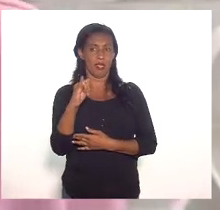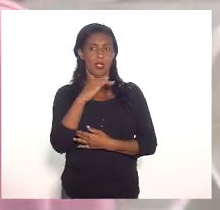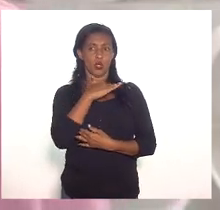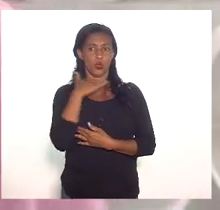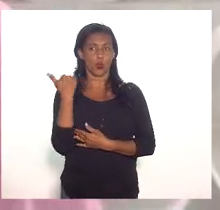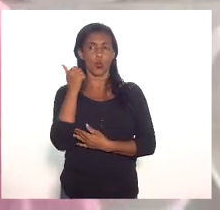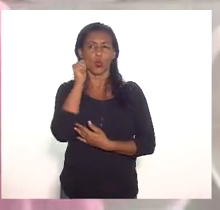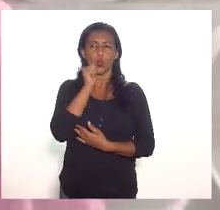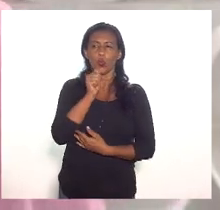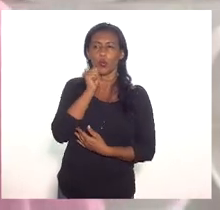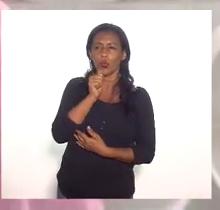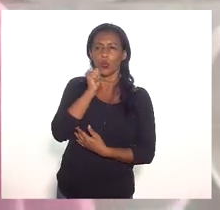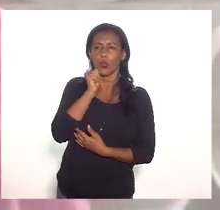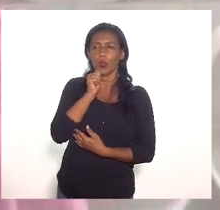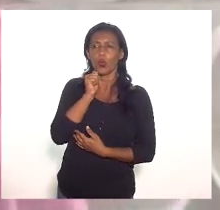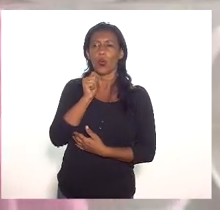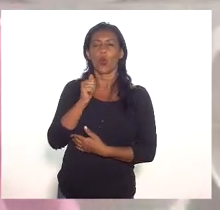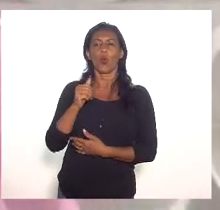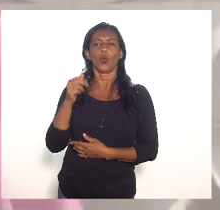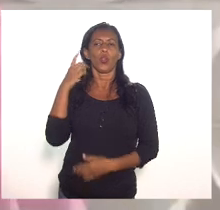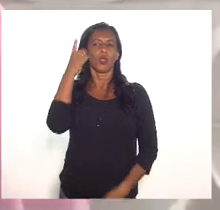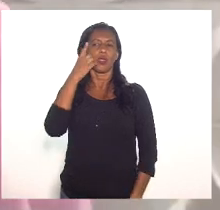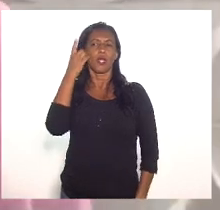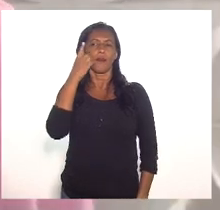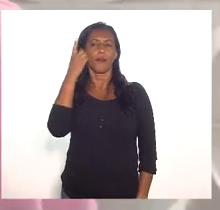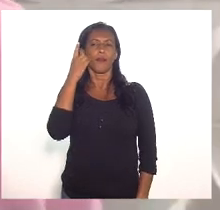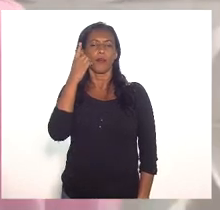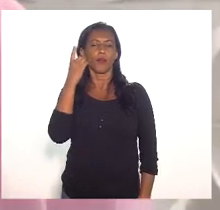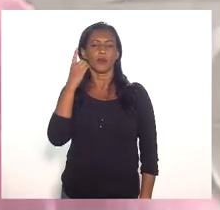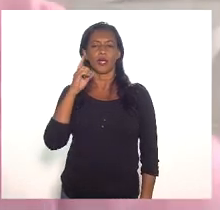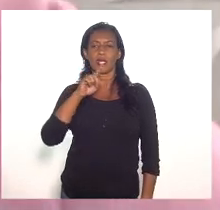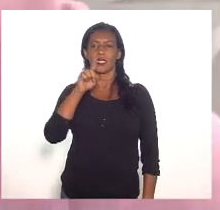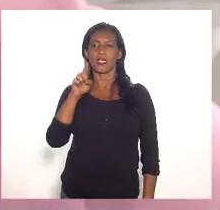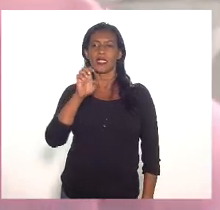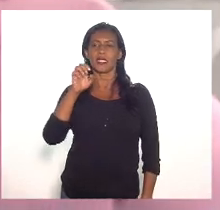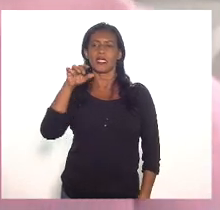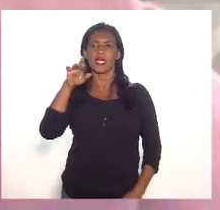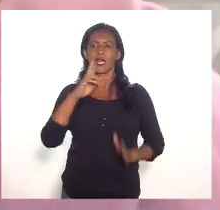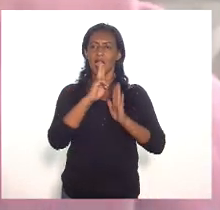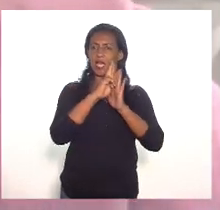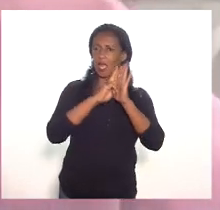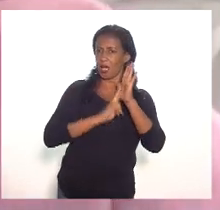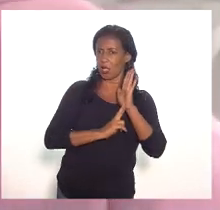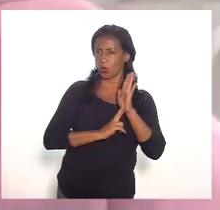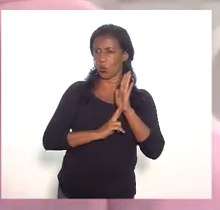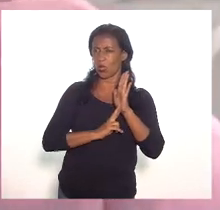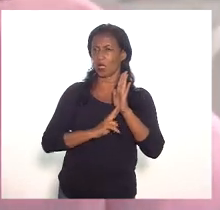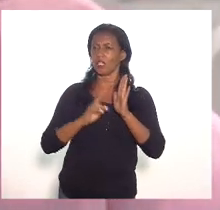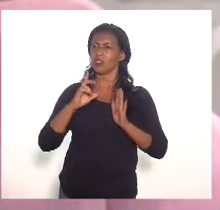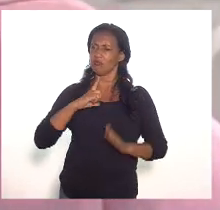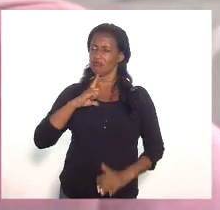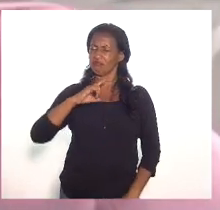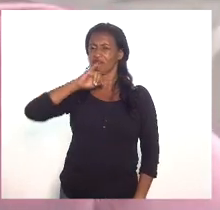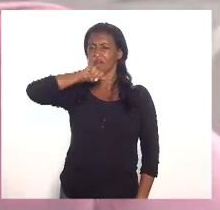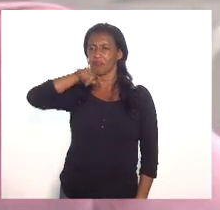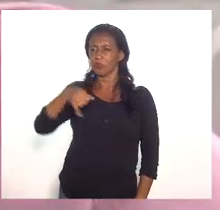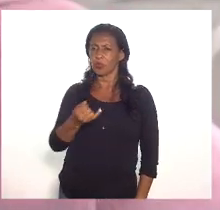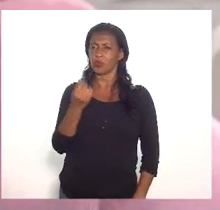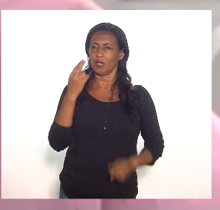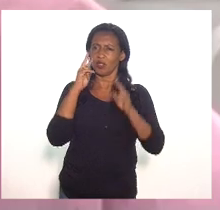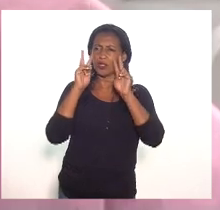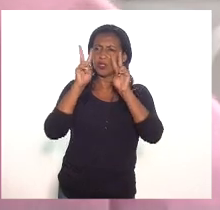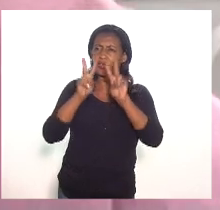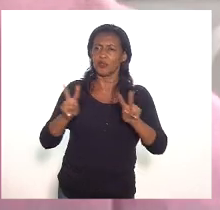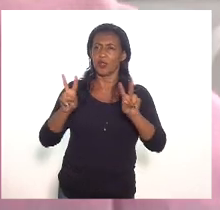deputada Mônica Francisco como vice-presidente, com a deputada Zeidan como relatora, nós tivemos a oportunidade de ver que, enquanto